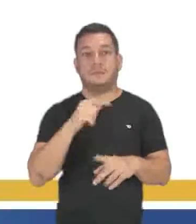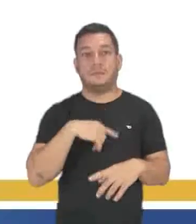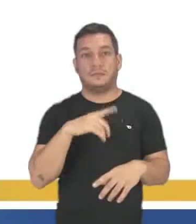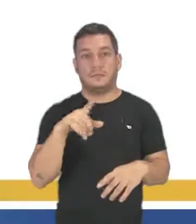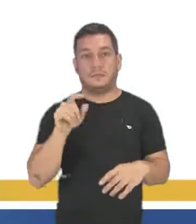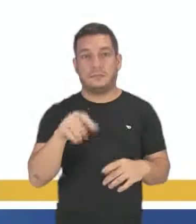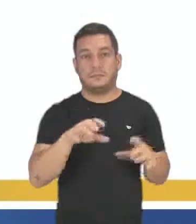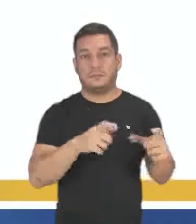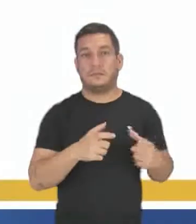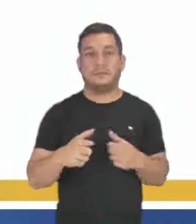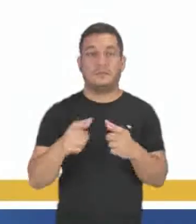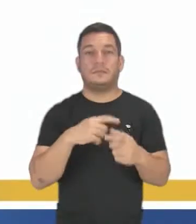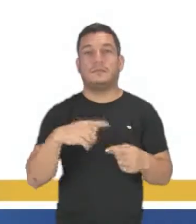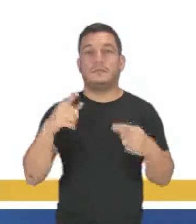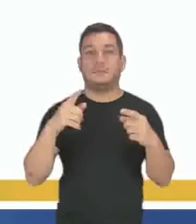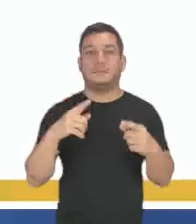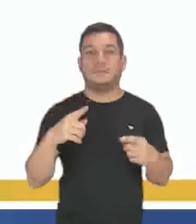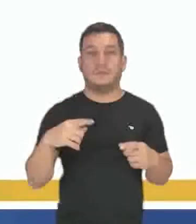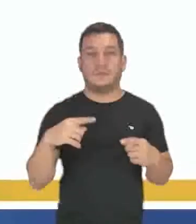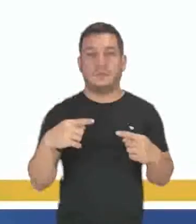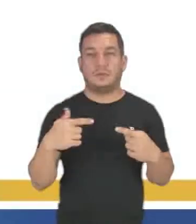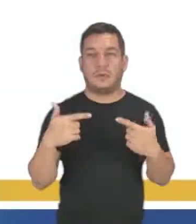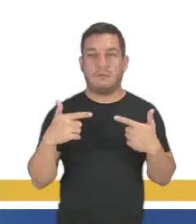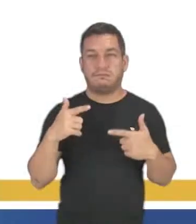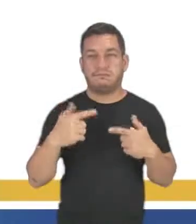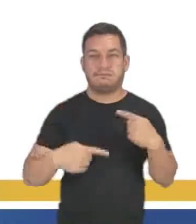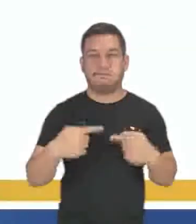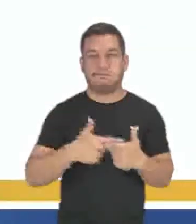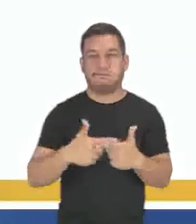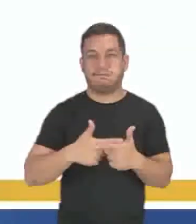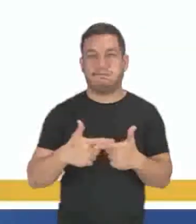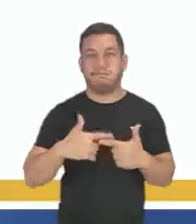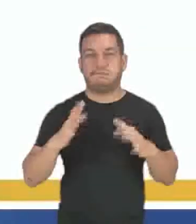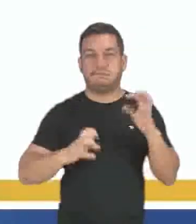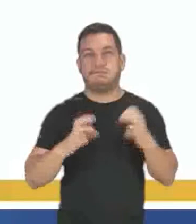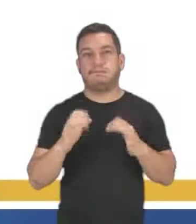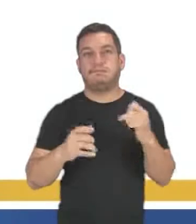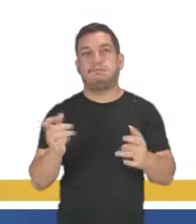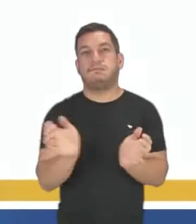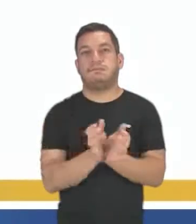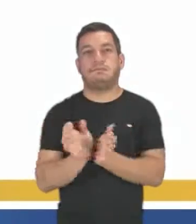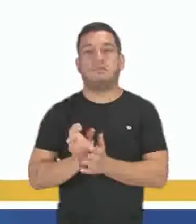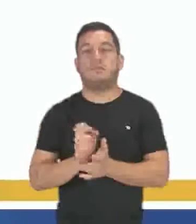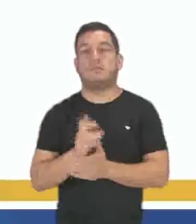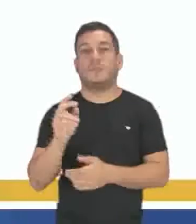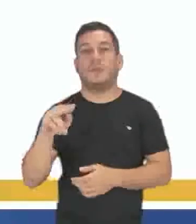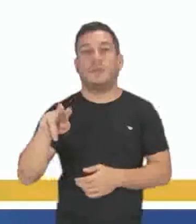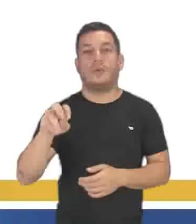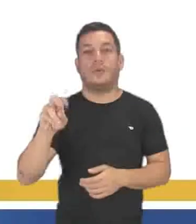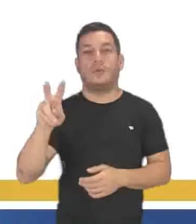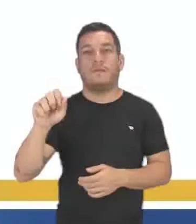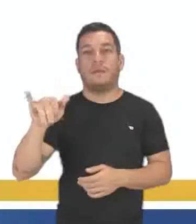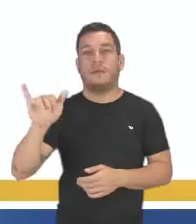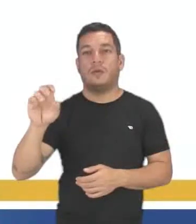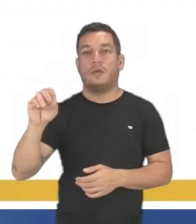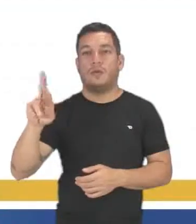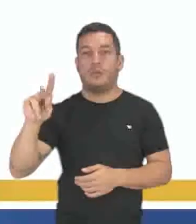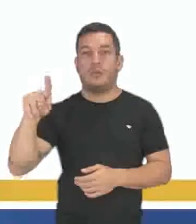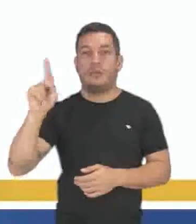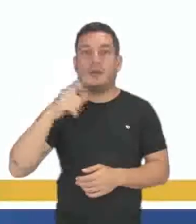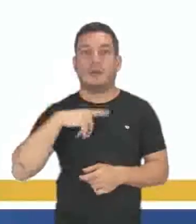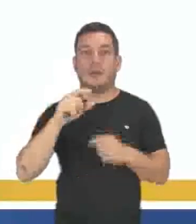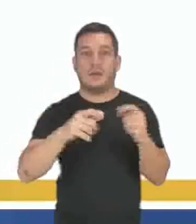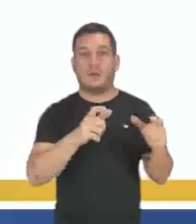ser cenário de guerras e de gangues, Nova York virou um laboratório educacional contra a violência.